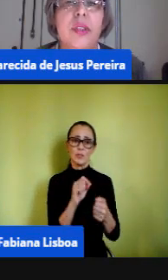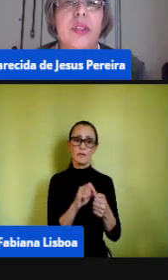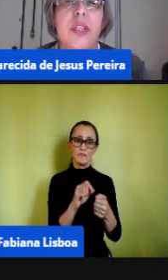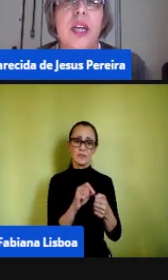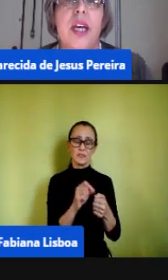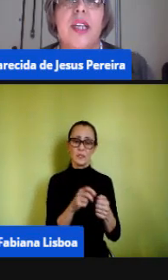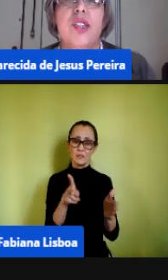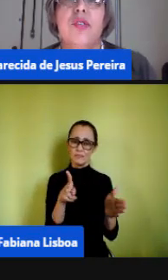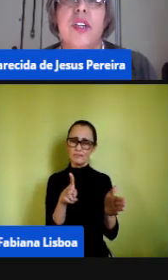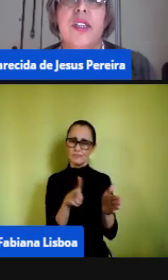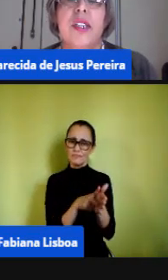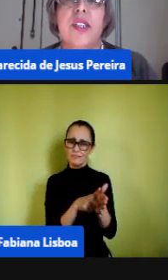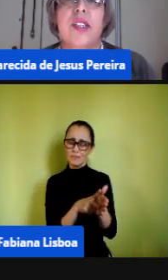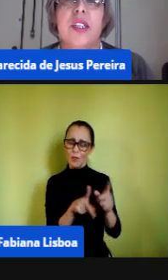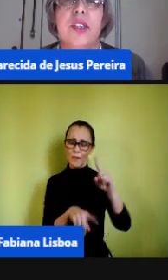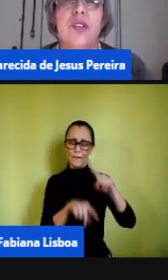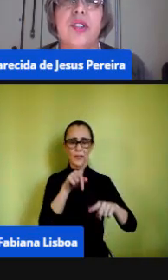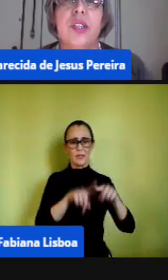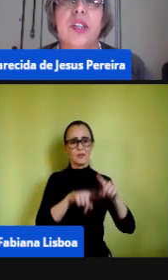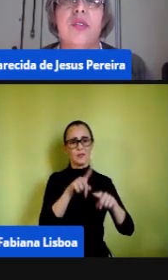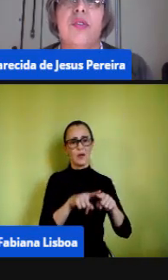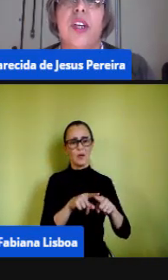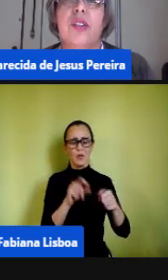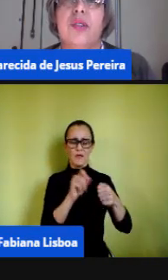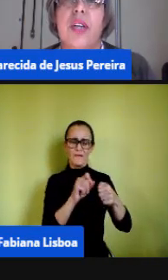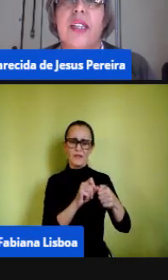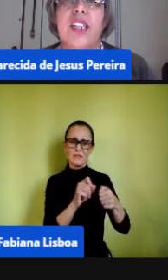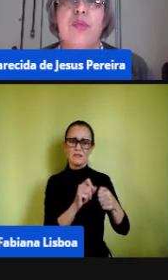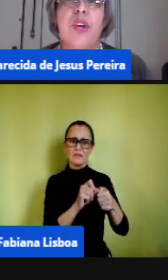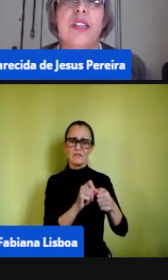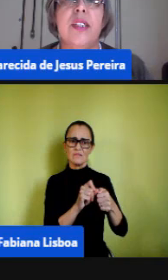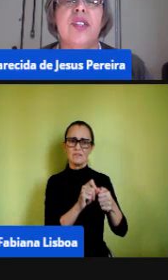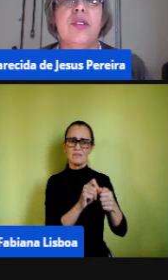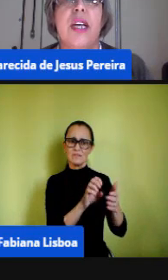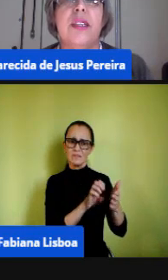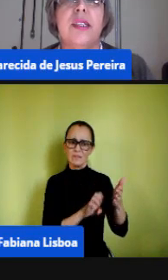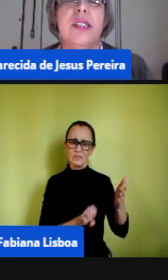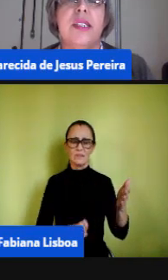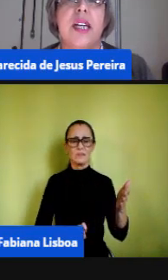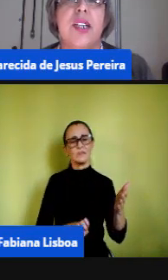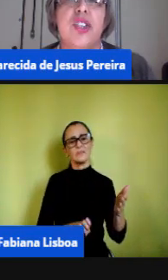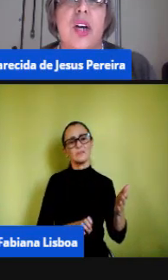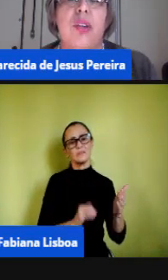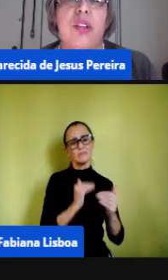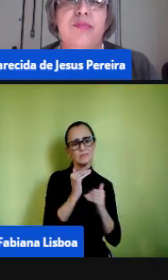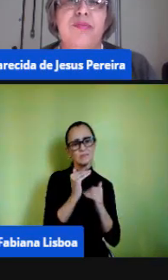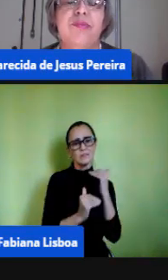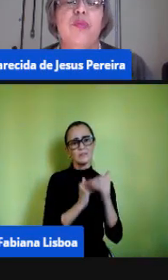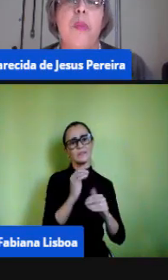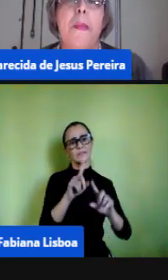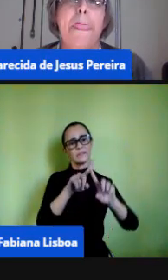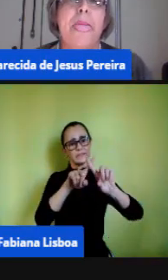cálculo, resolver exercícios envolvendo as tabuadas estudadas em sala de aula.